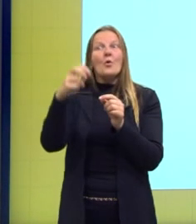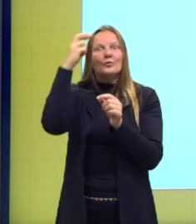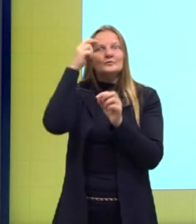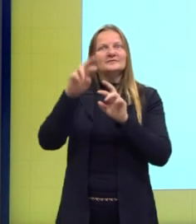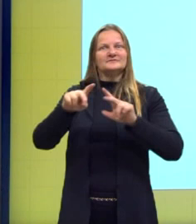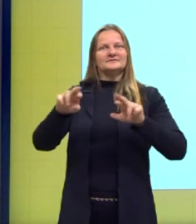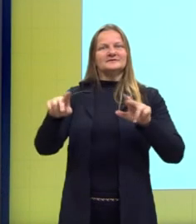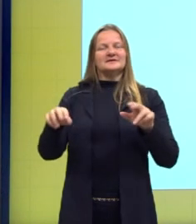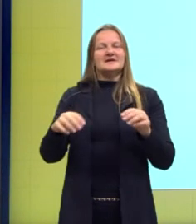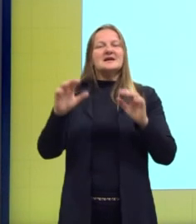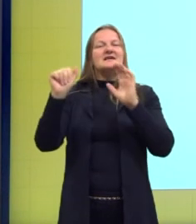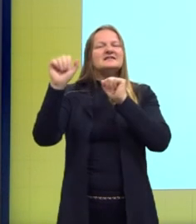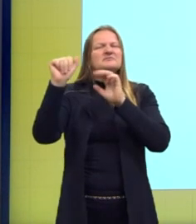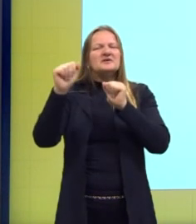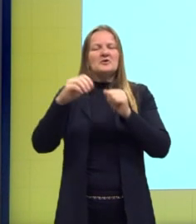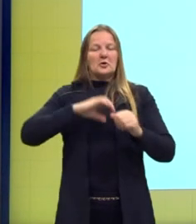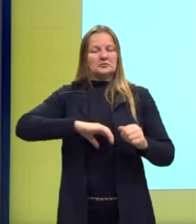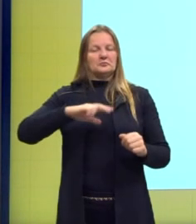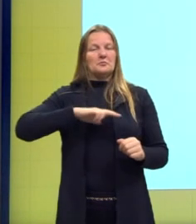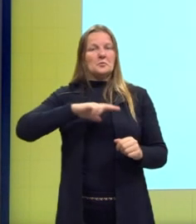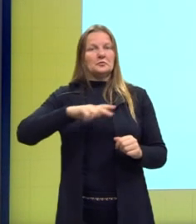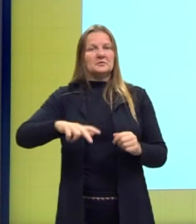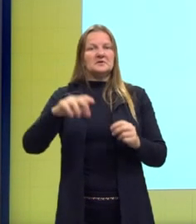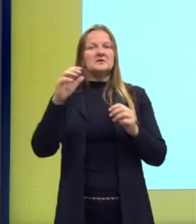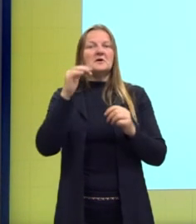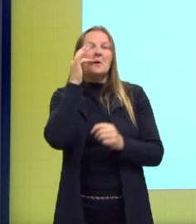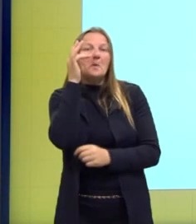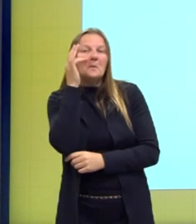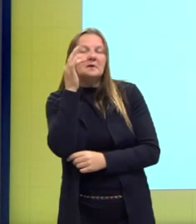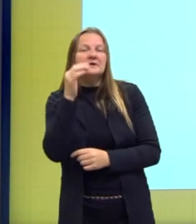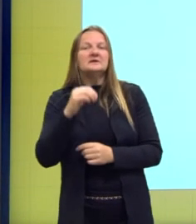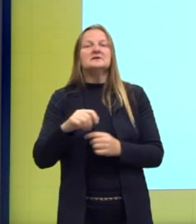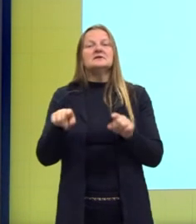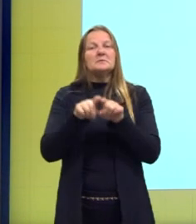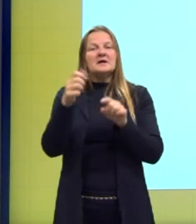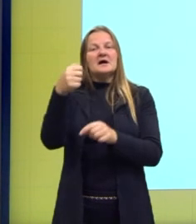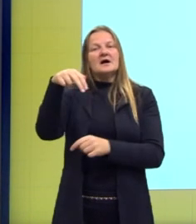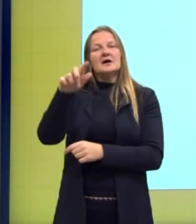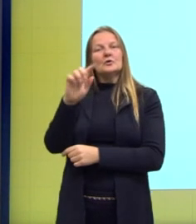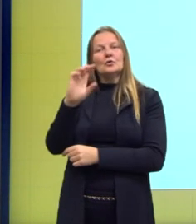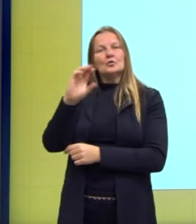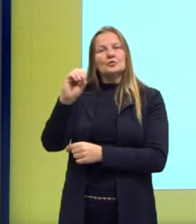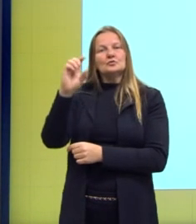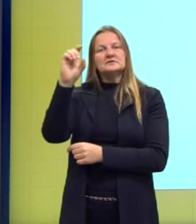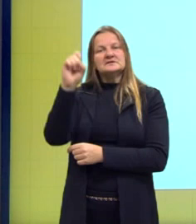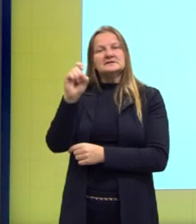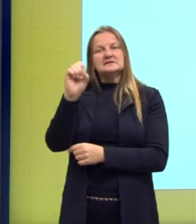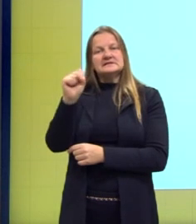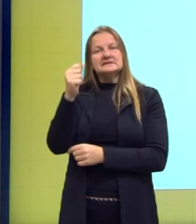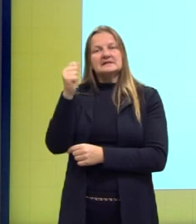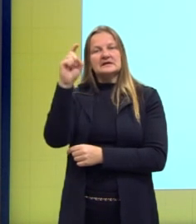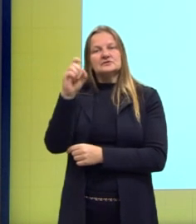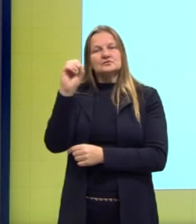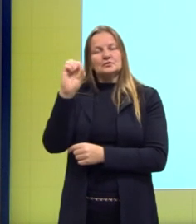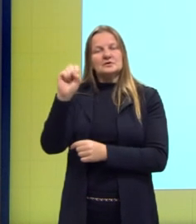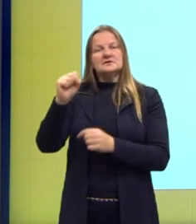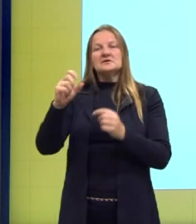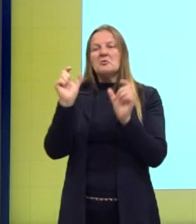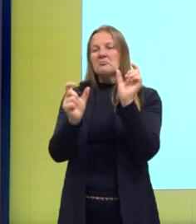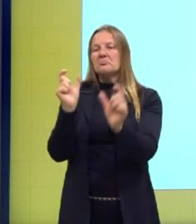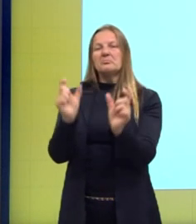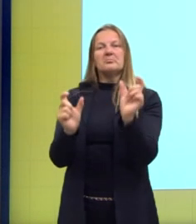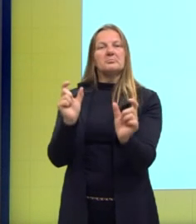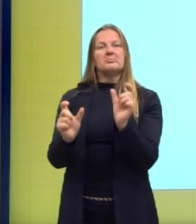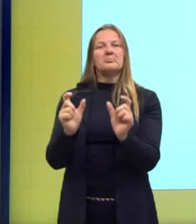culturas espanhóis portugueses franceses e anglo-saxões terminaram por denominar da mesma forma